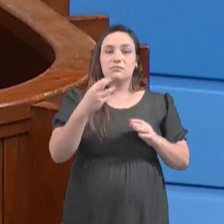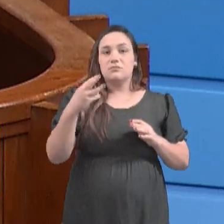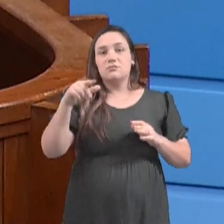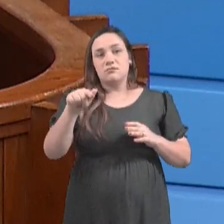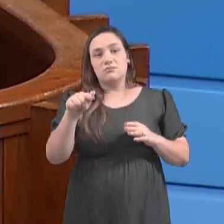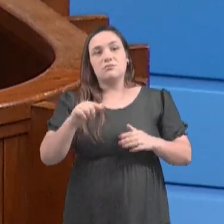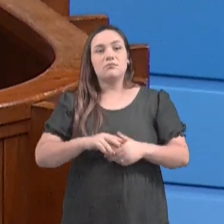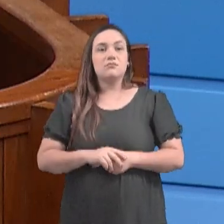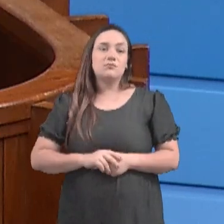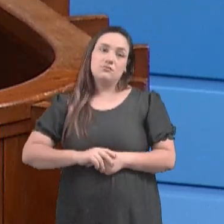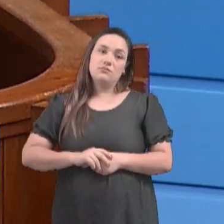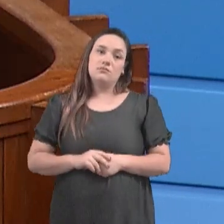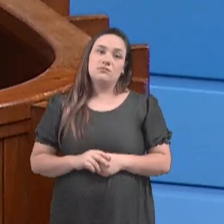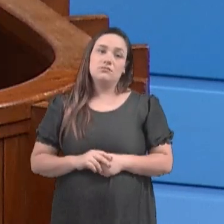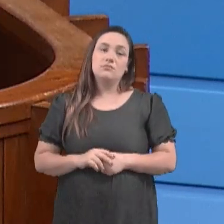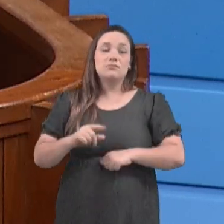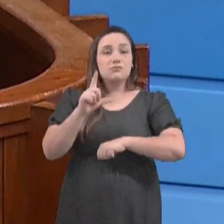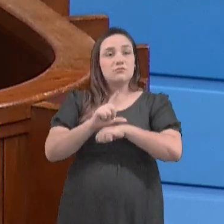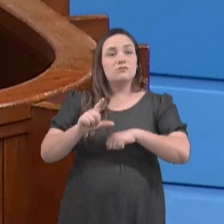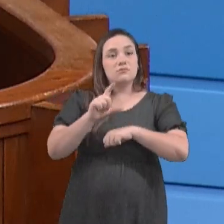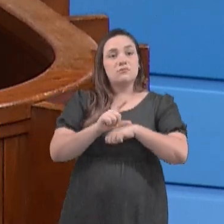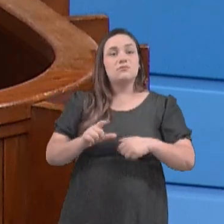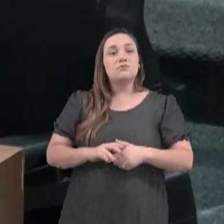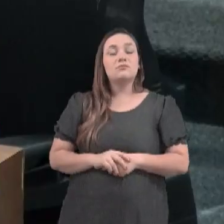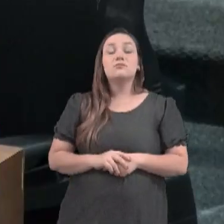537 unidades comerciais e